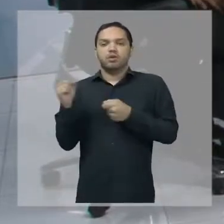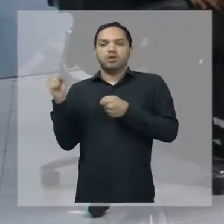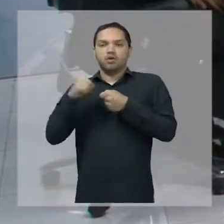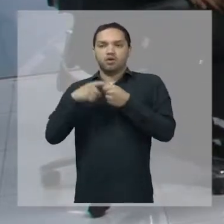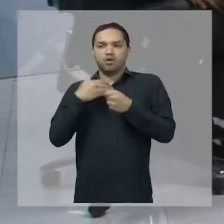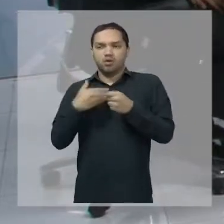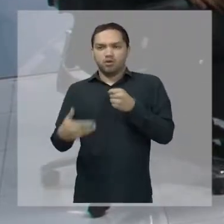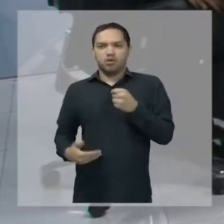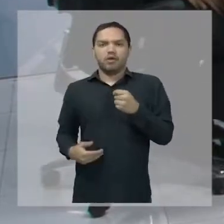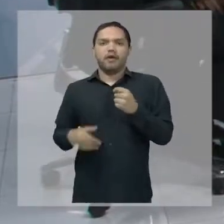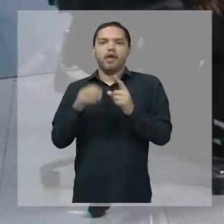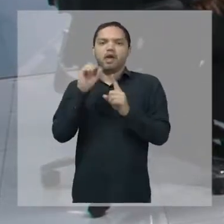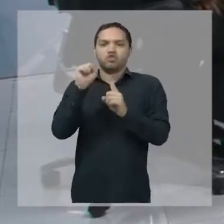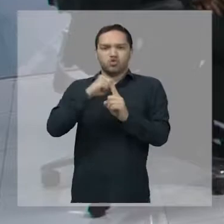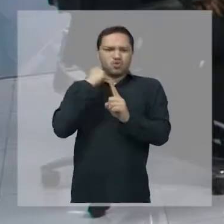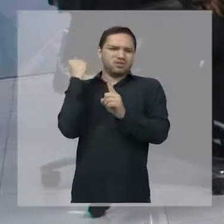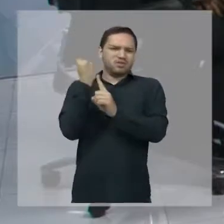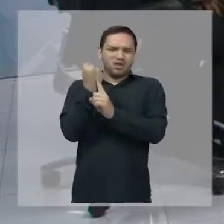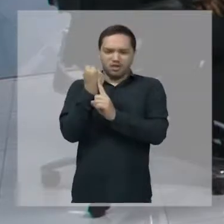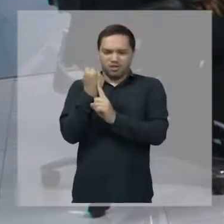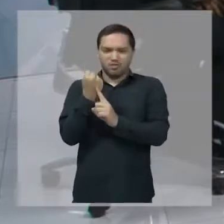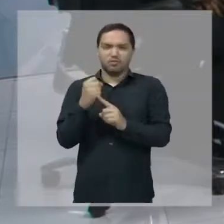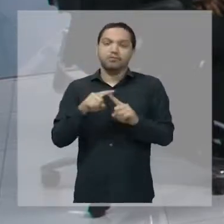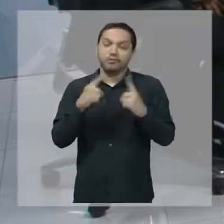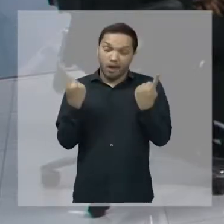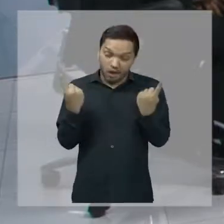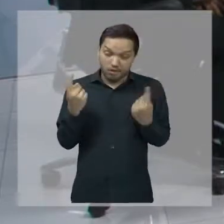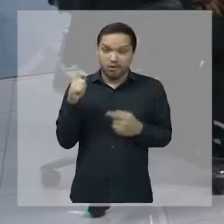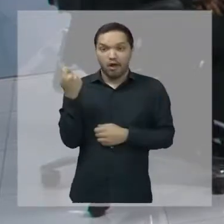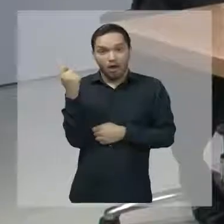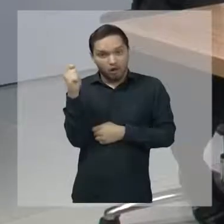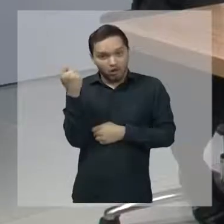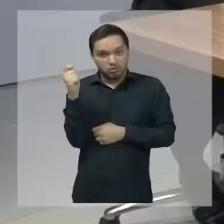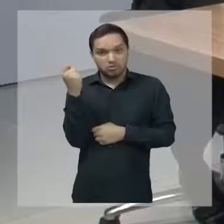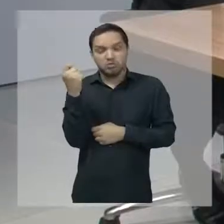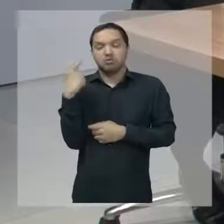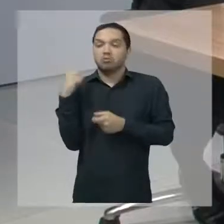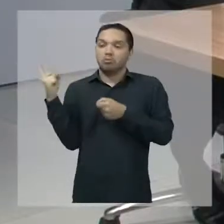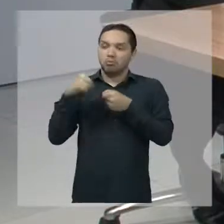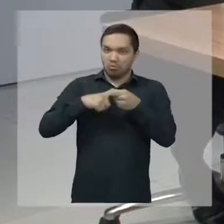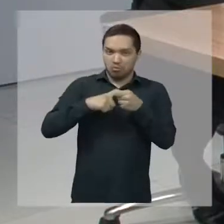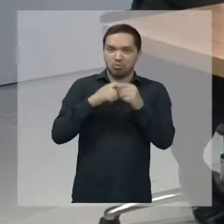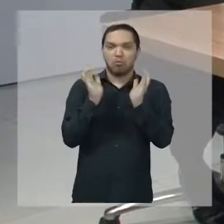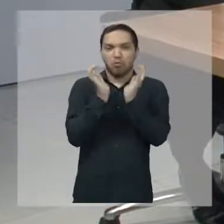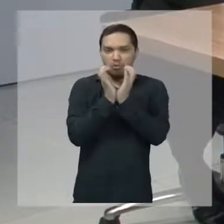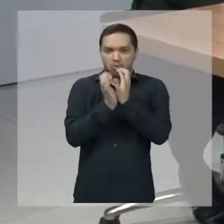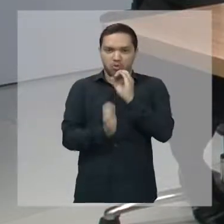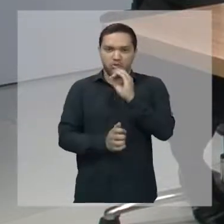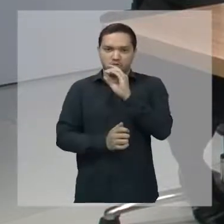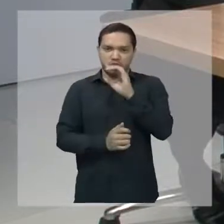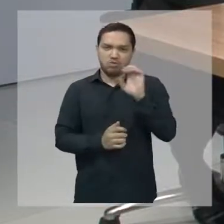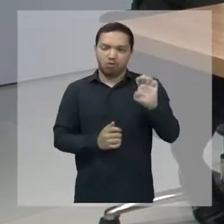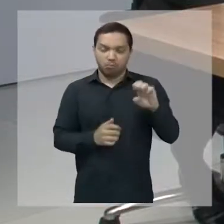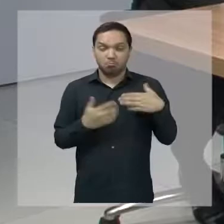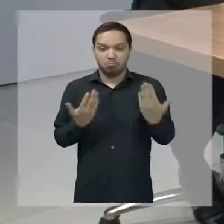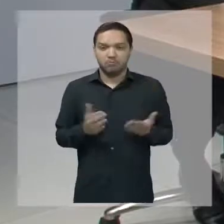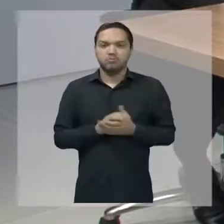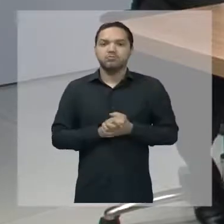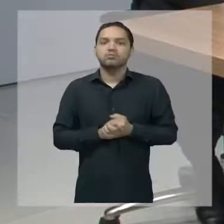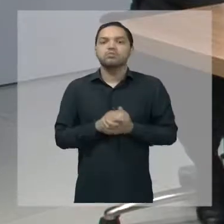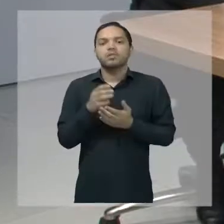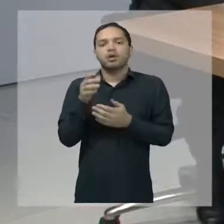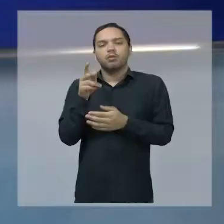de um governo com viés socialista. Mesmo assim, foi a Argentina a contemplada a partir de então. Professor